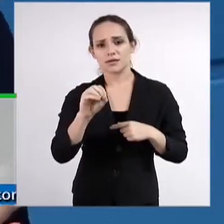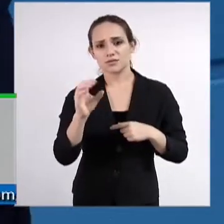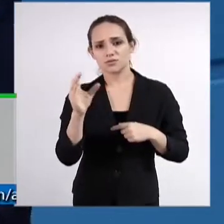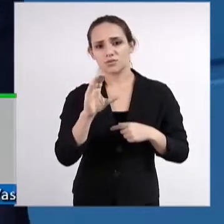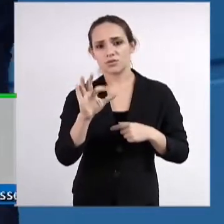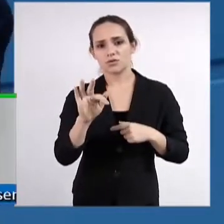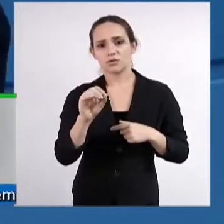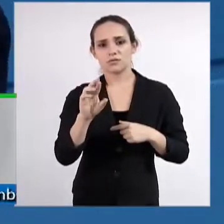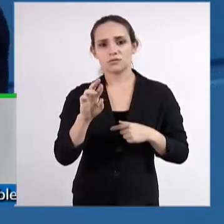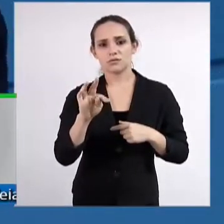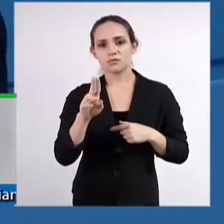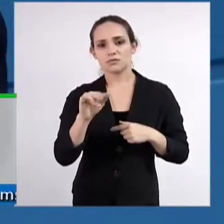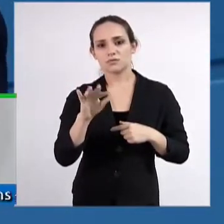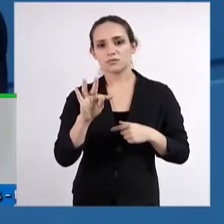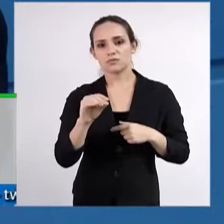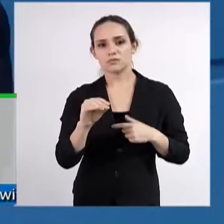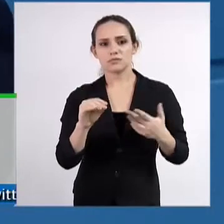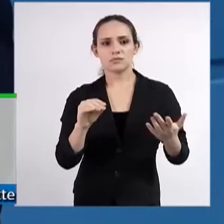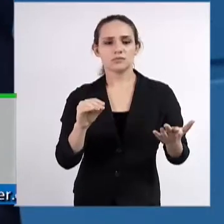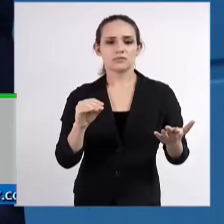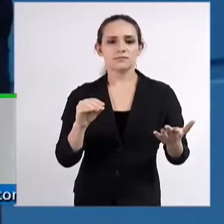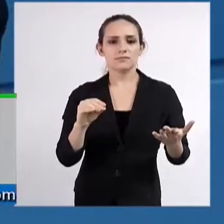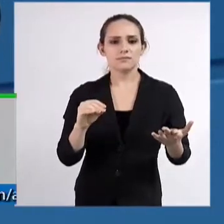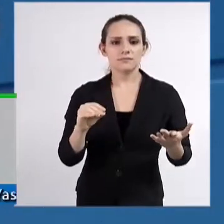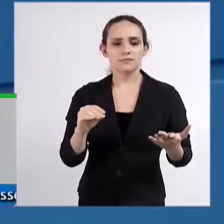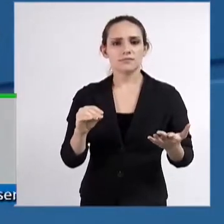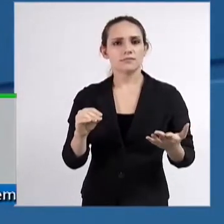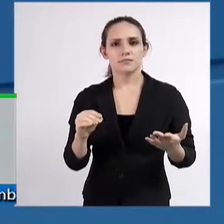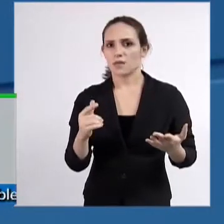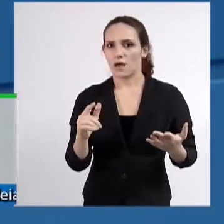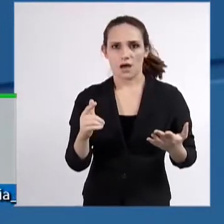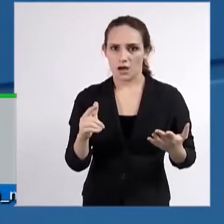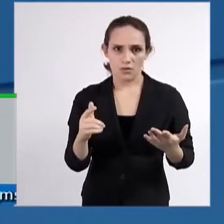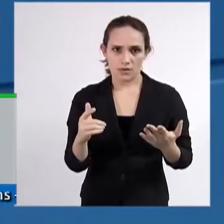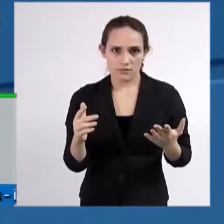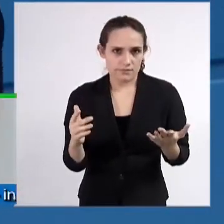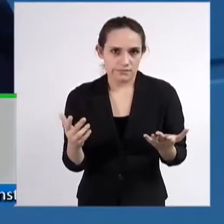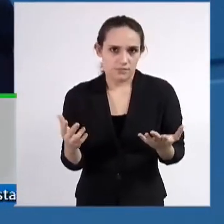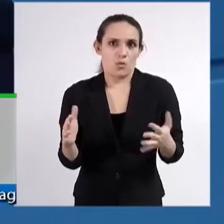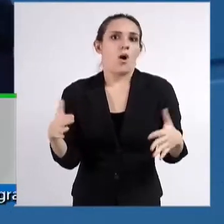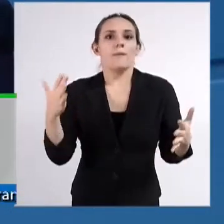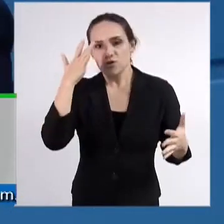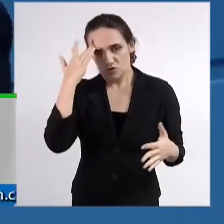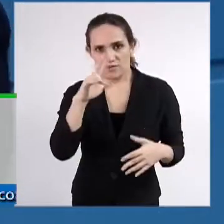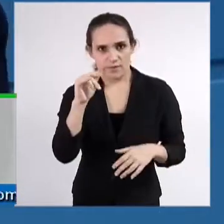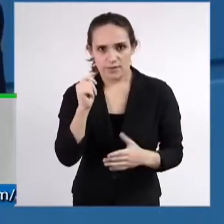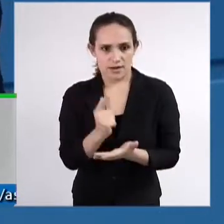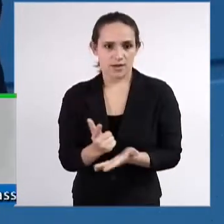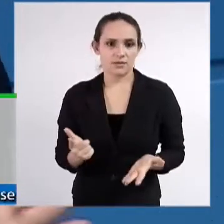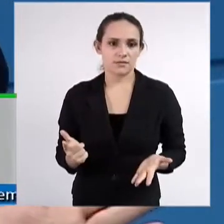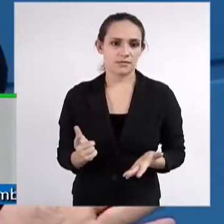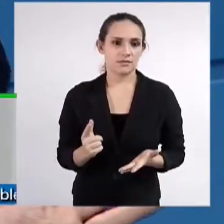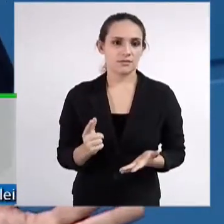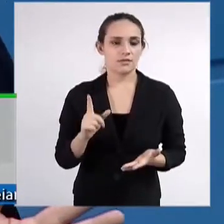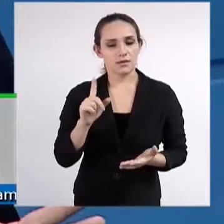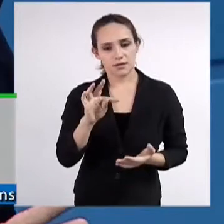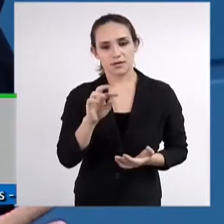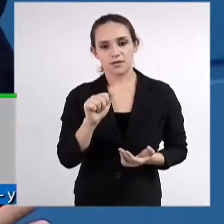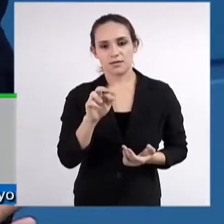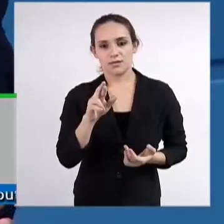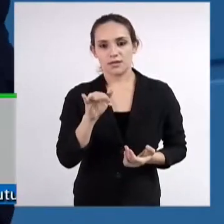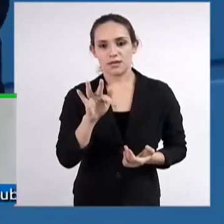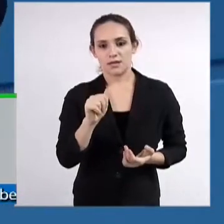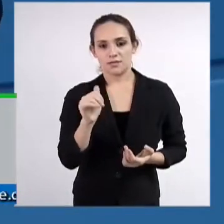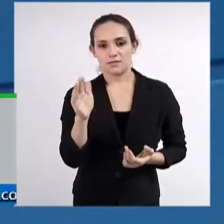o consumidor não tem almoço grátis. Evidente que alguém tem que pagar essa conta. A tarifa social, por exemplo, é subsidiada pelo